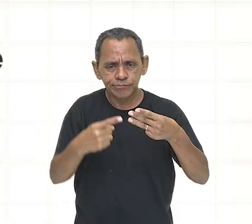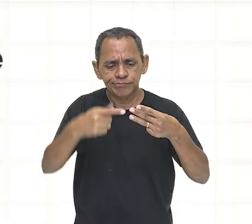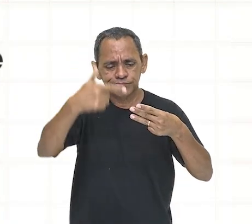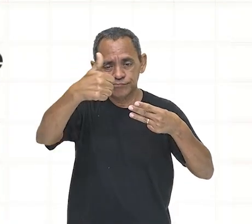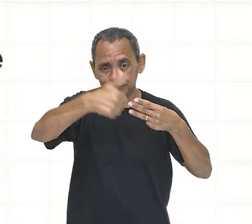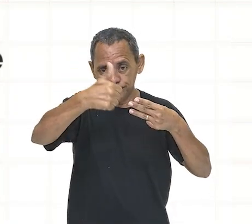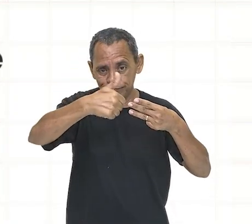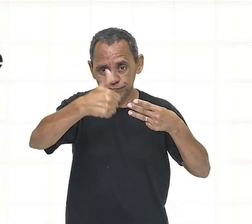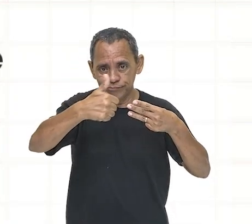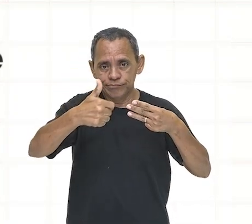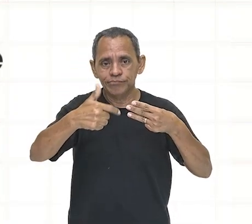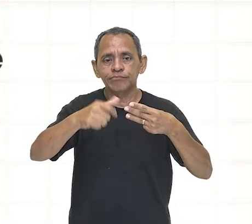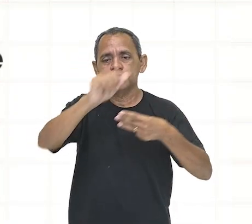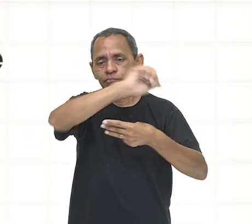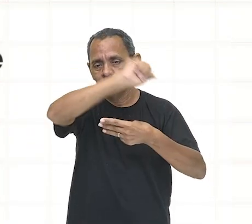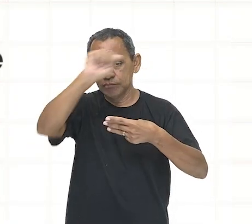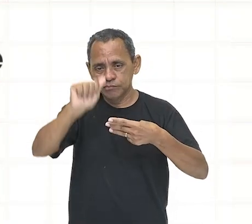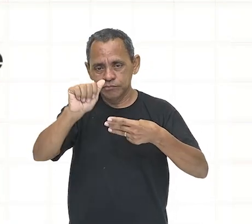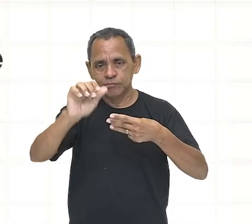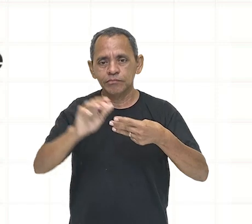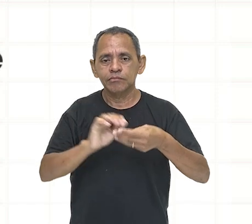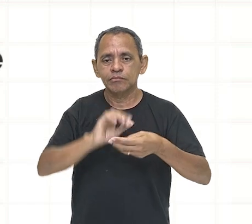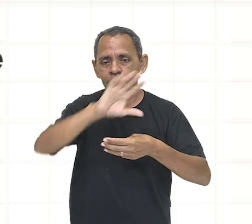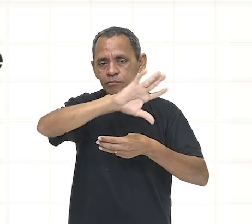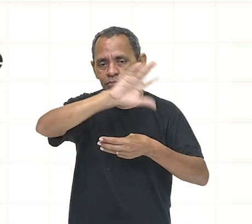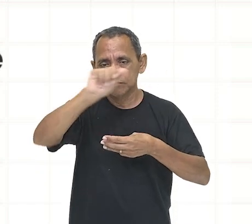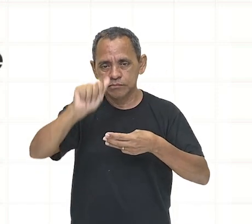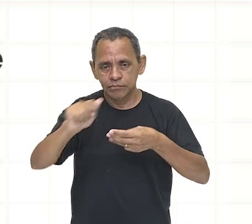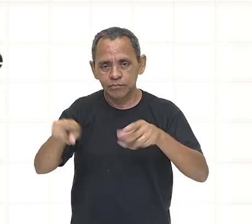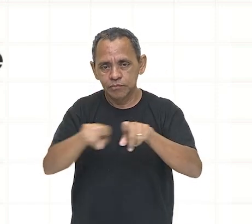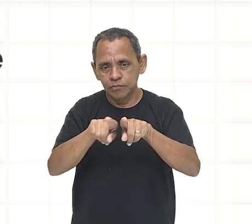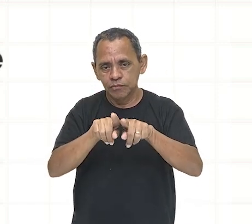dar uma olhadinha aqui. Então, no setor primário na